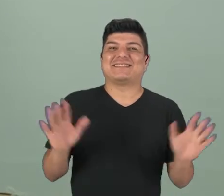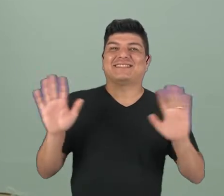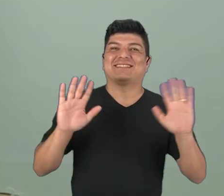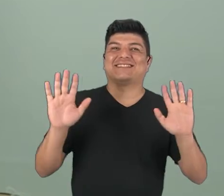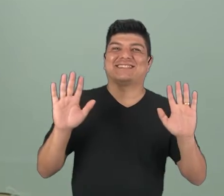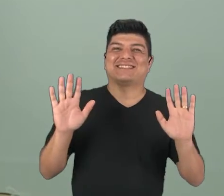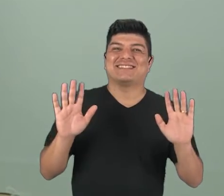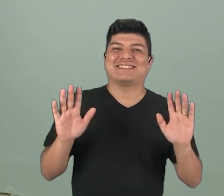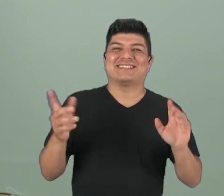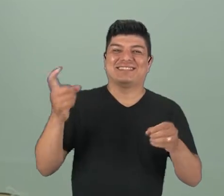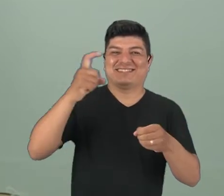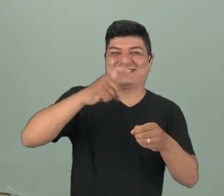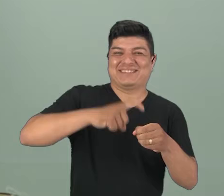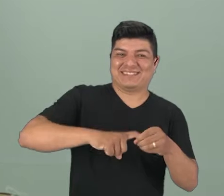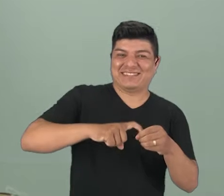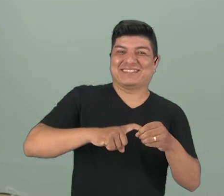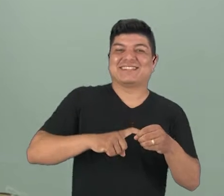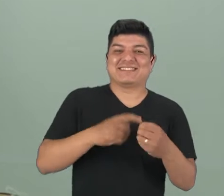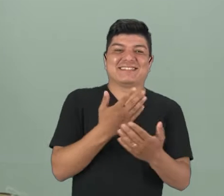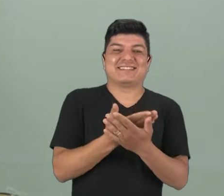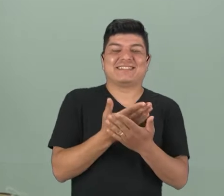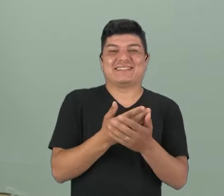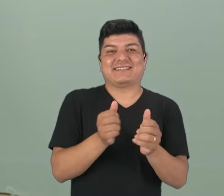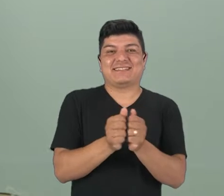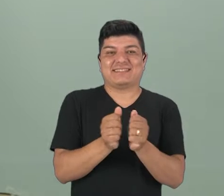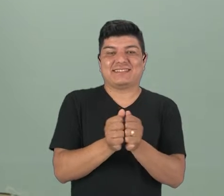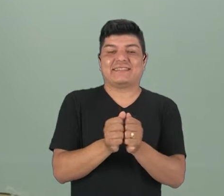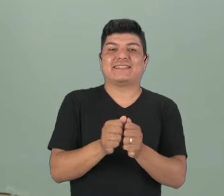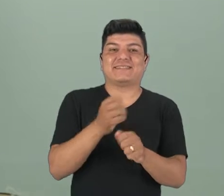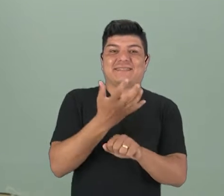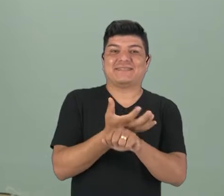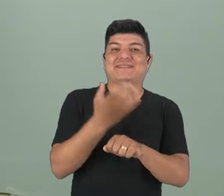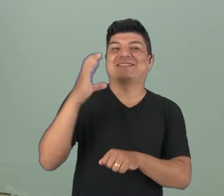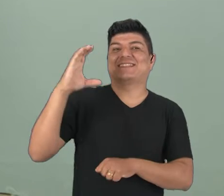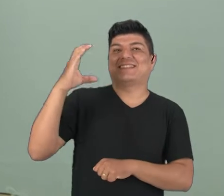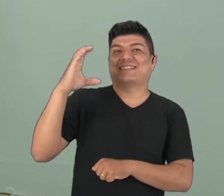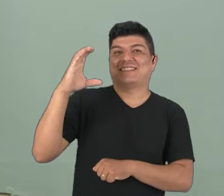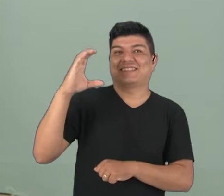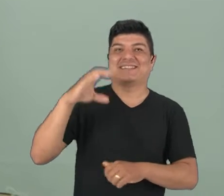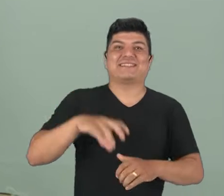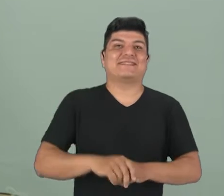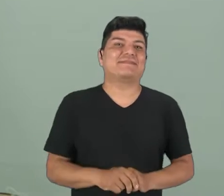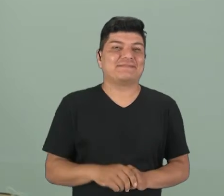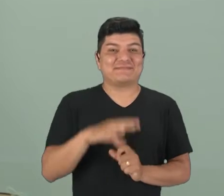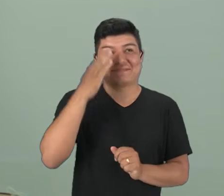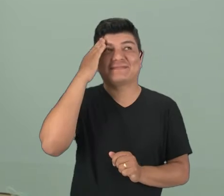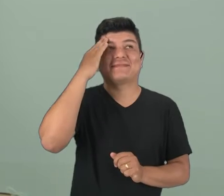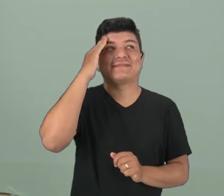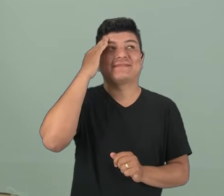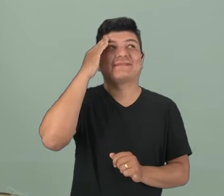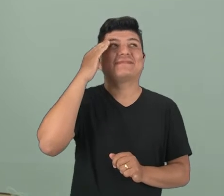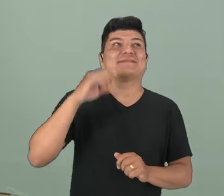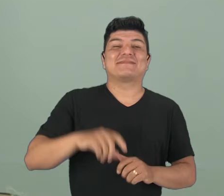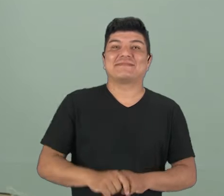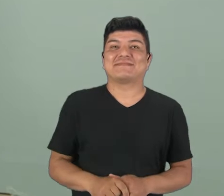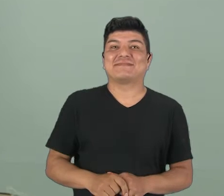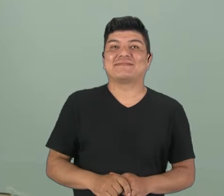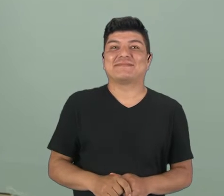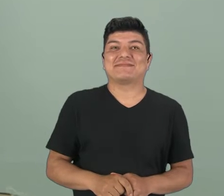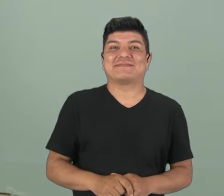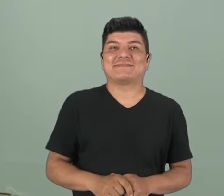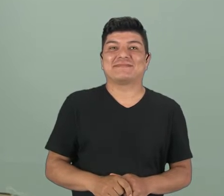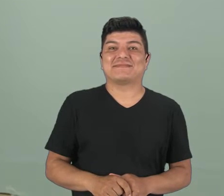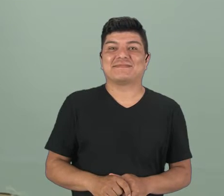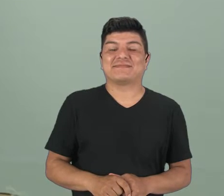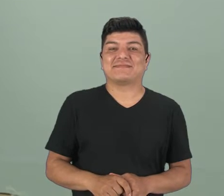Olá pessoal, estou de volta para mais uma aula com vocês, aula de ciências. E hoje a gente vai compreender